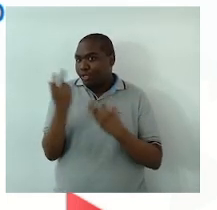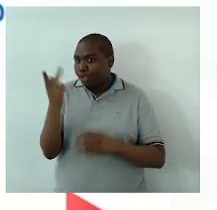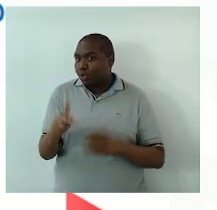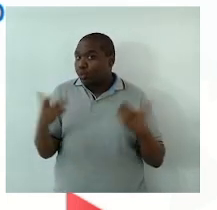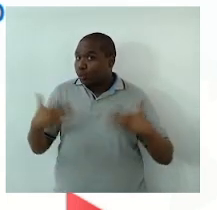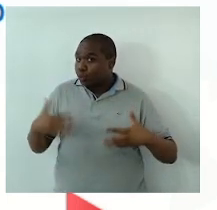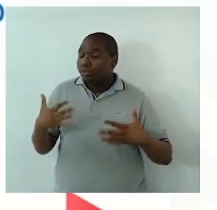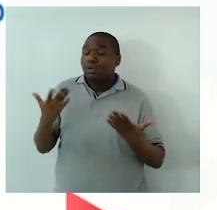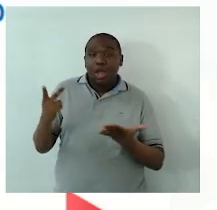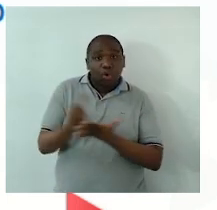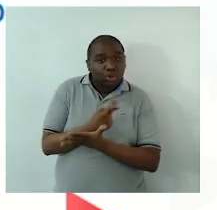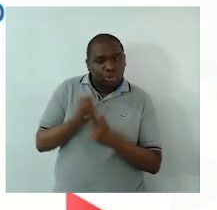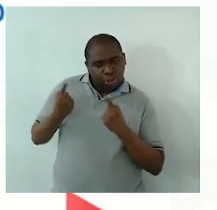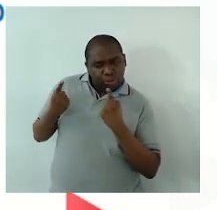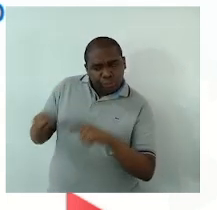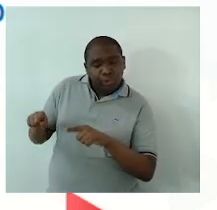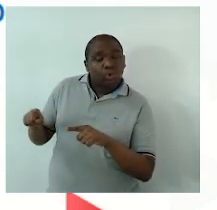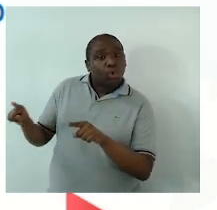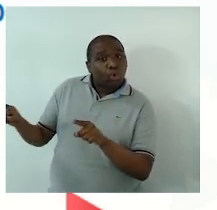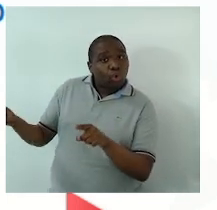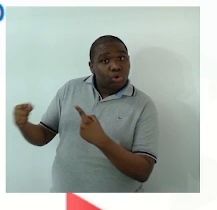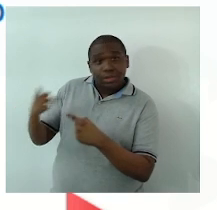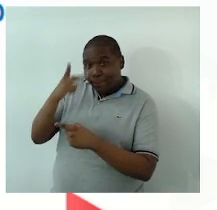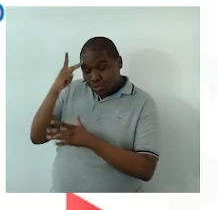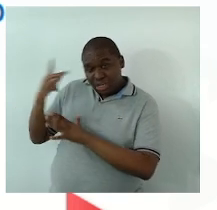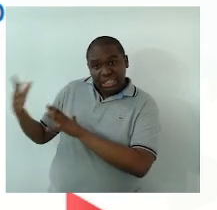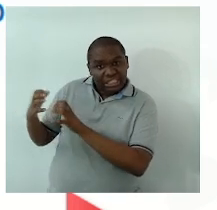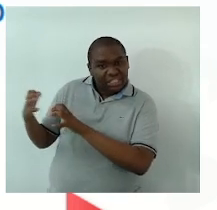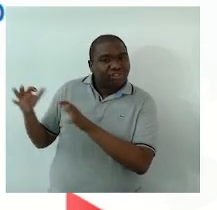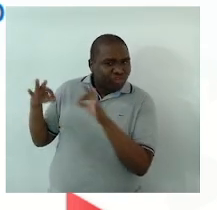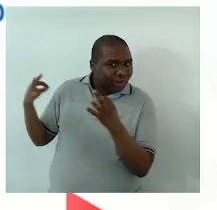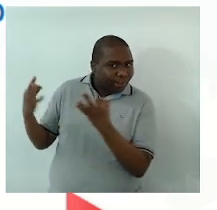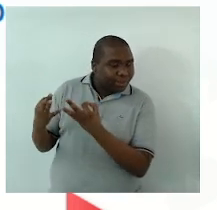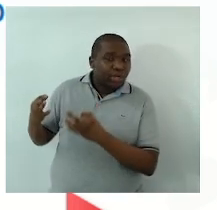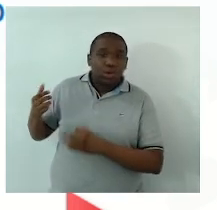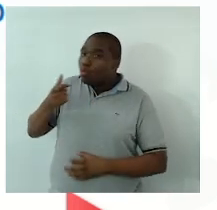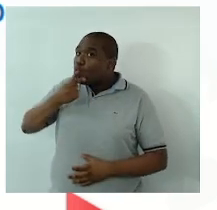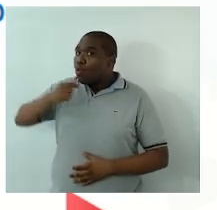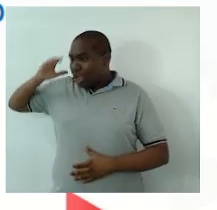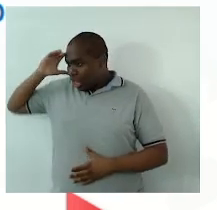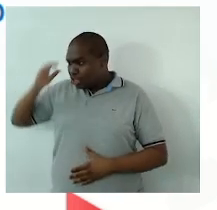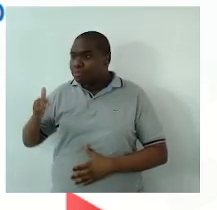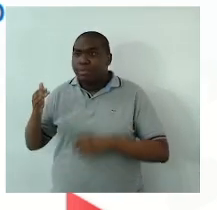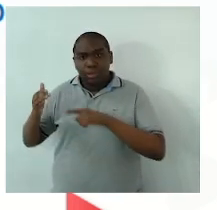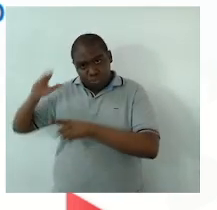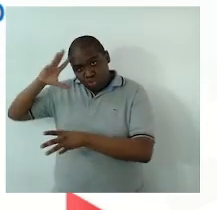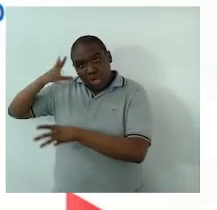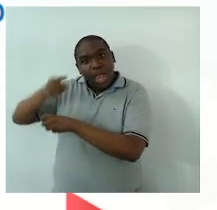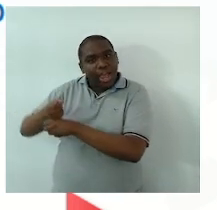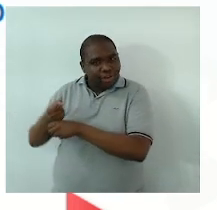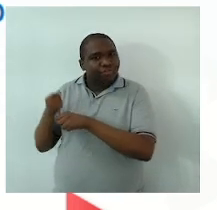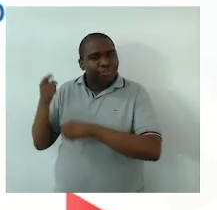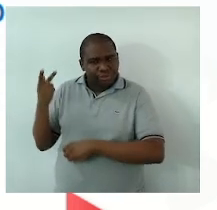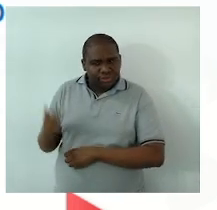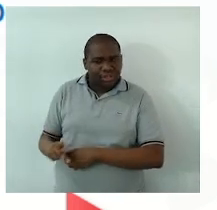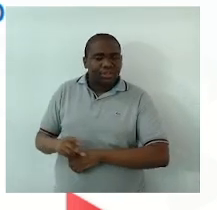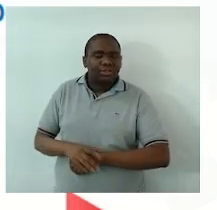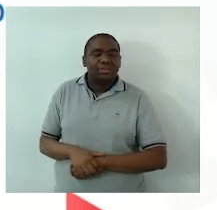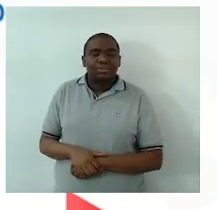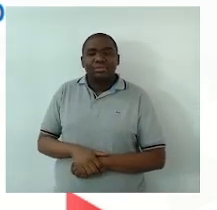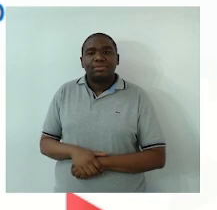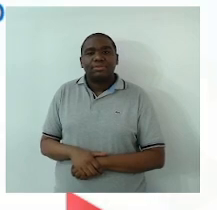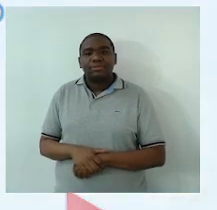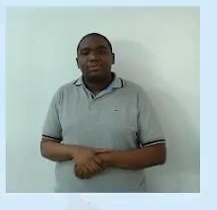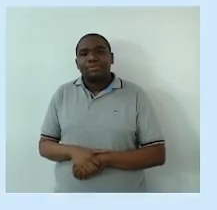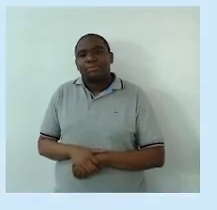um ataque contra os inimigos da família D'Amico, Mike ganha o respeito do seu chefe, Don Charlie. Então,